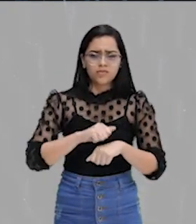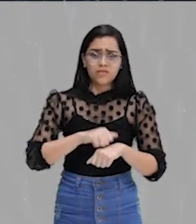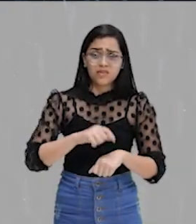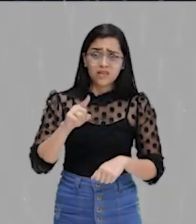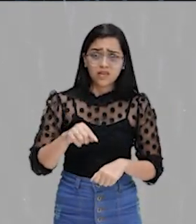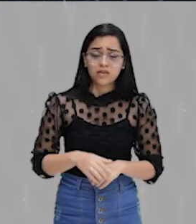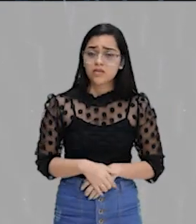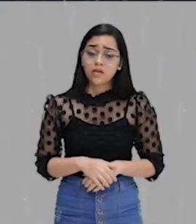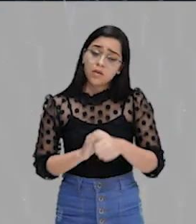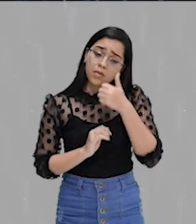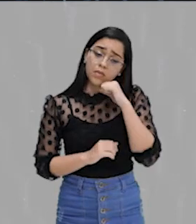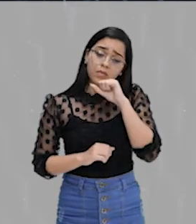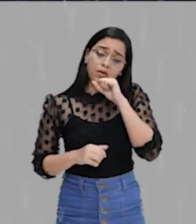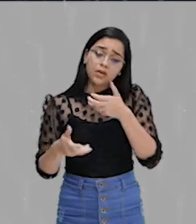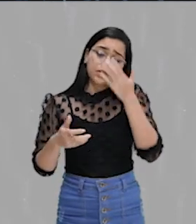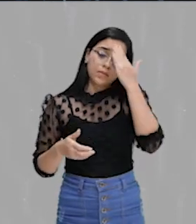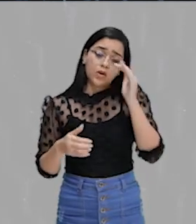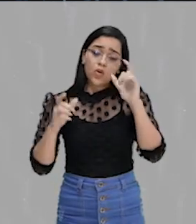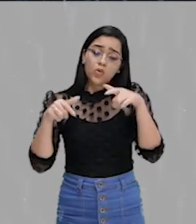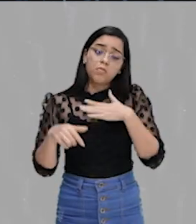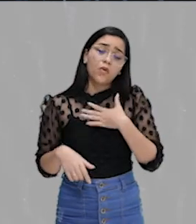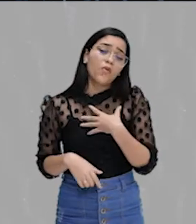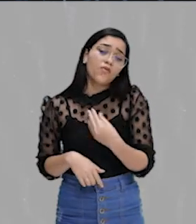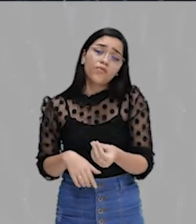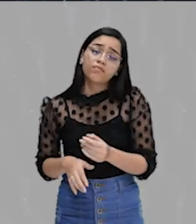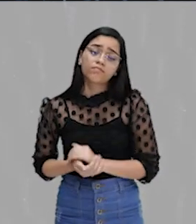é uma mãe querendo saber aonde está meu filho.